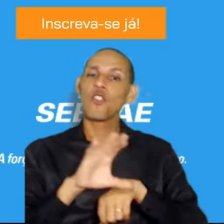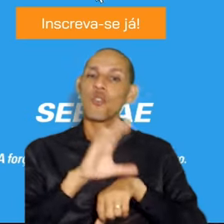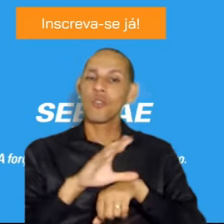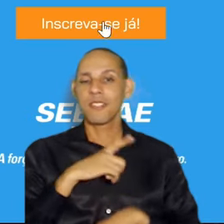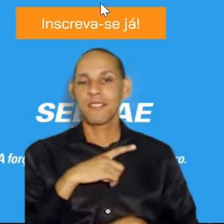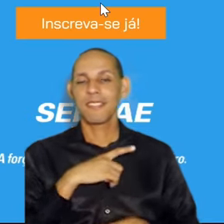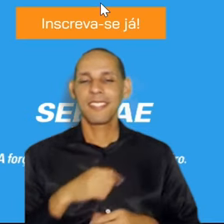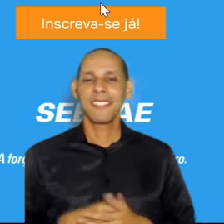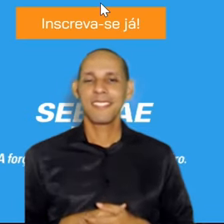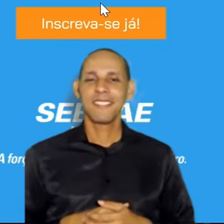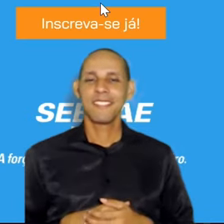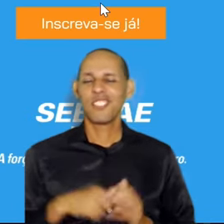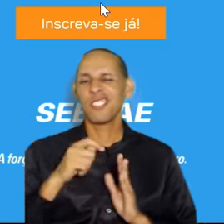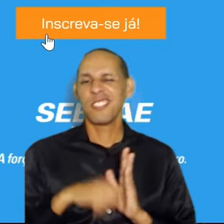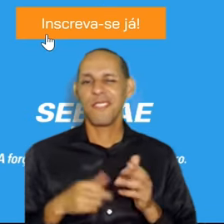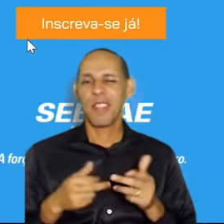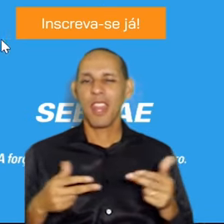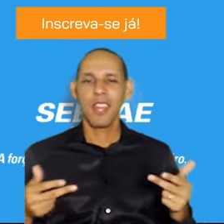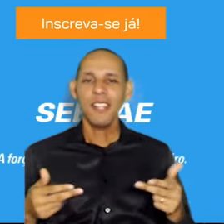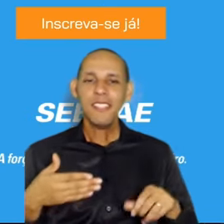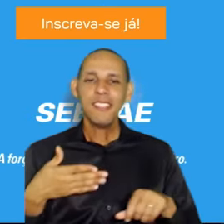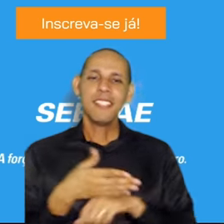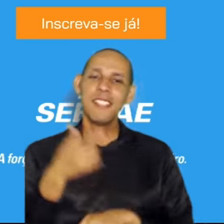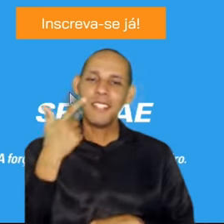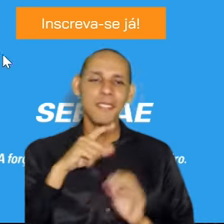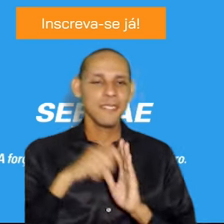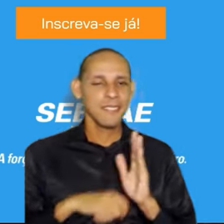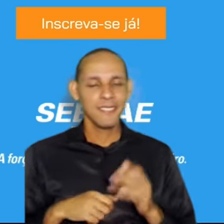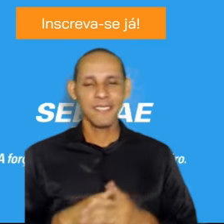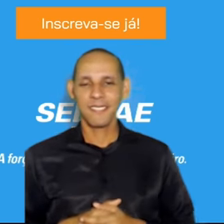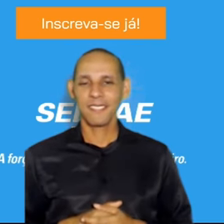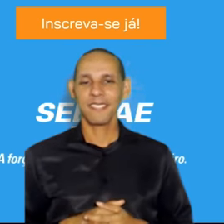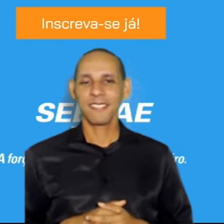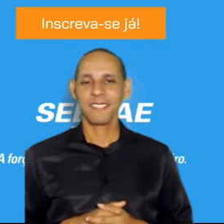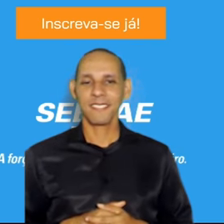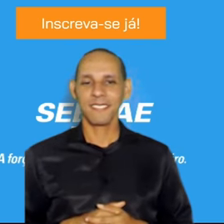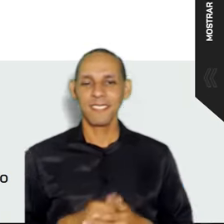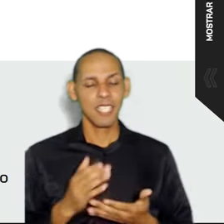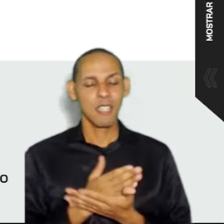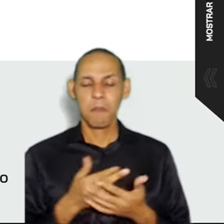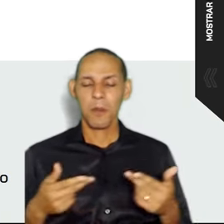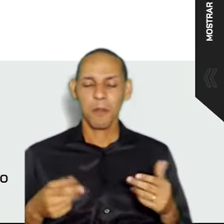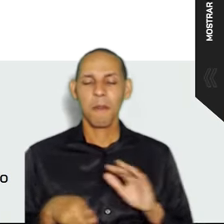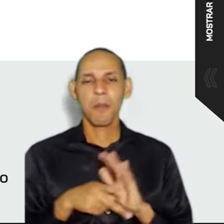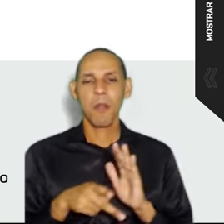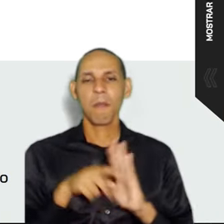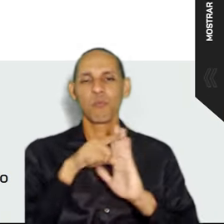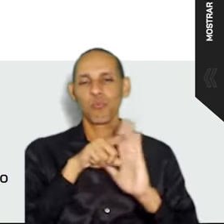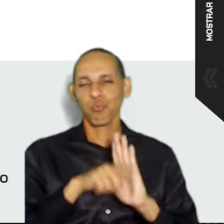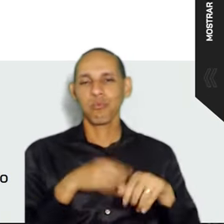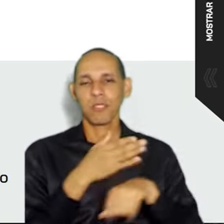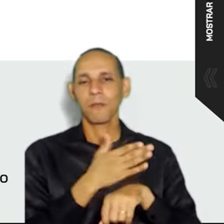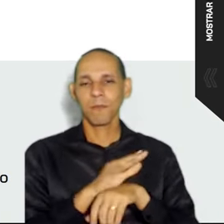os cursos né inscreva-se e tudo então você consegue também se inscrever em algumas situações que a gente T com consultoria e